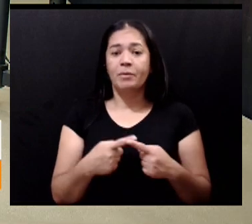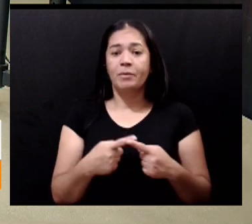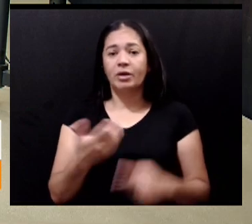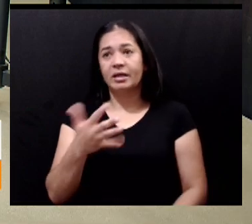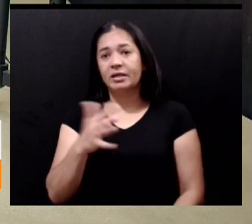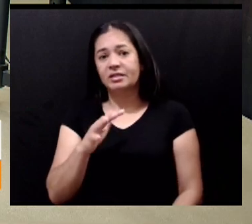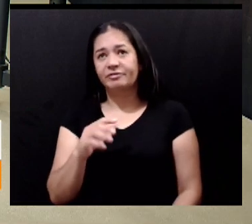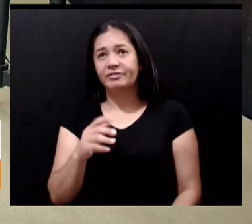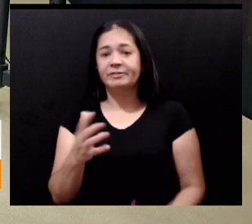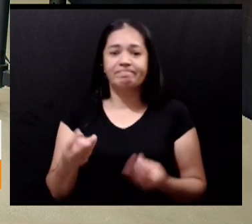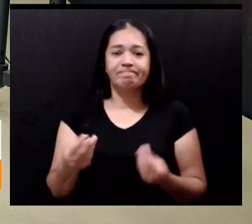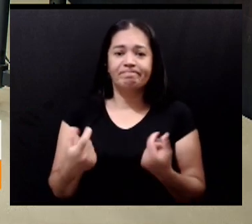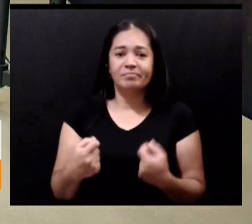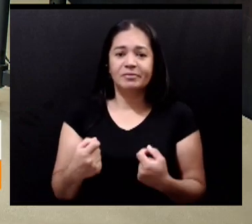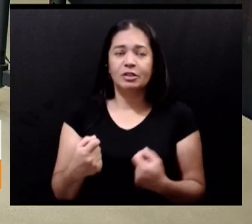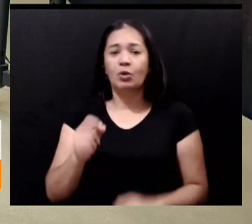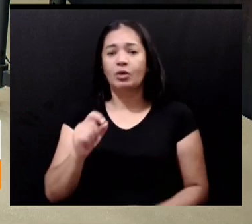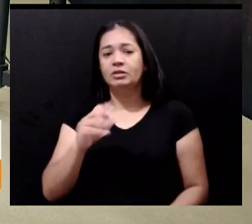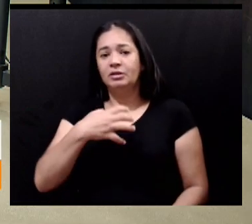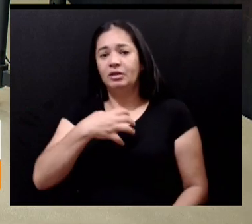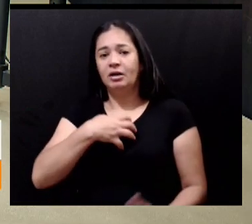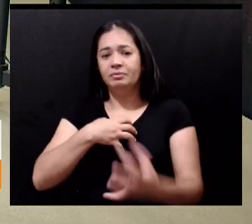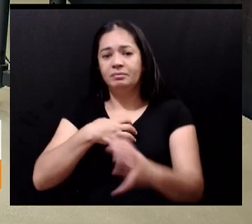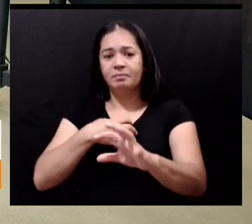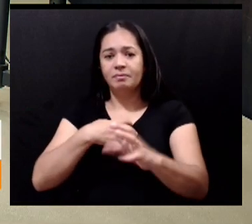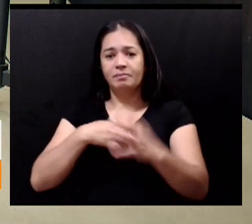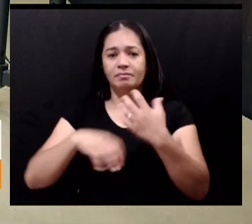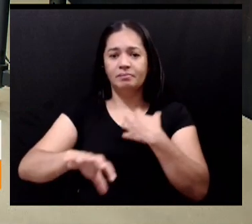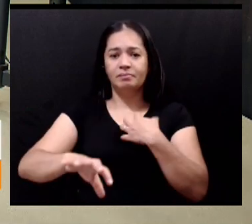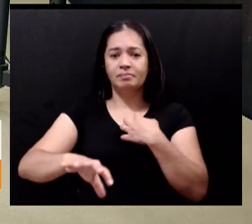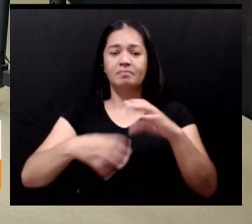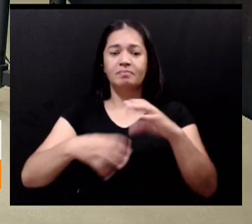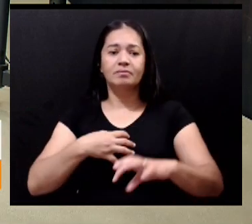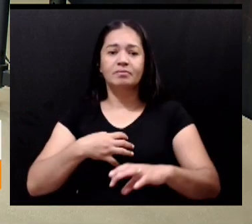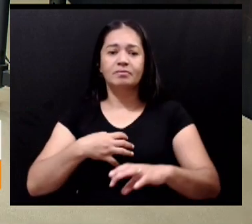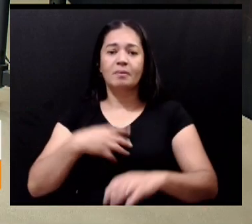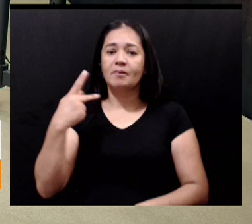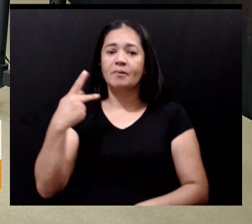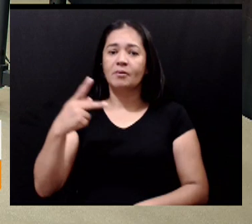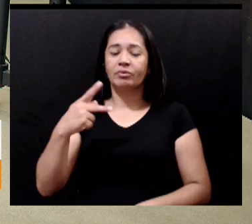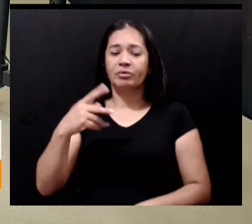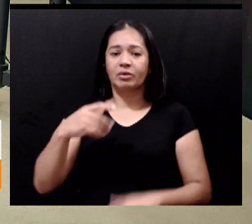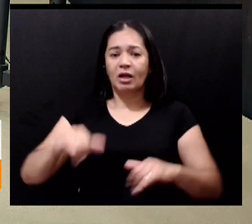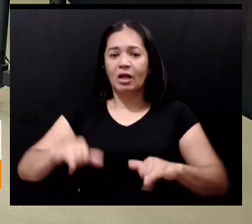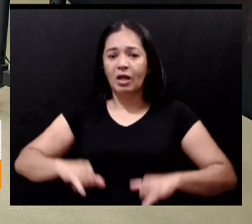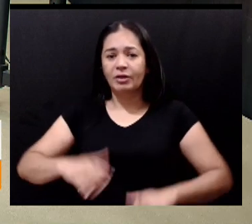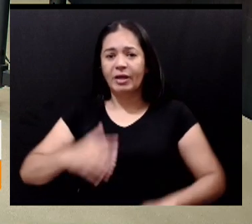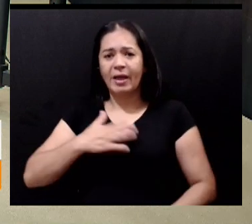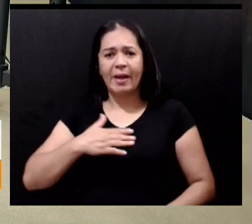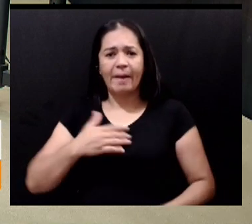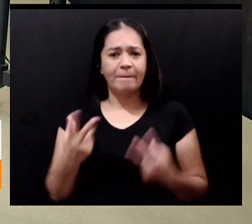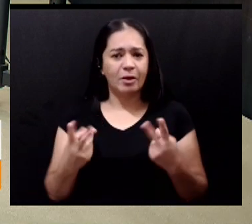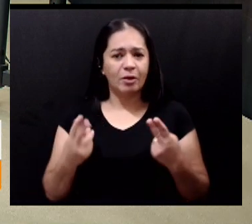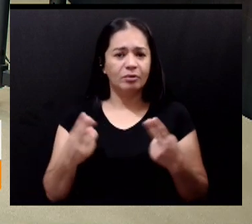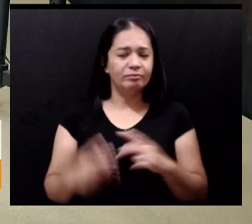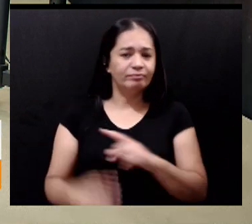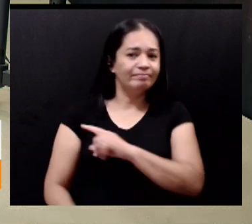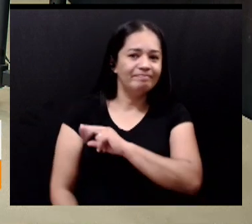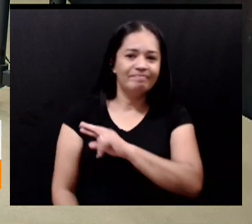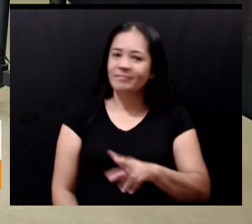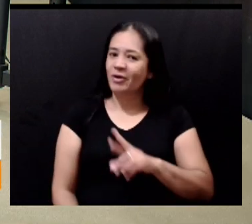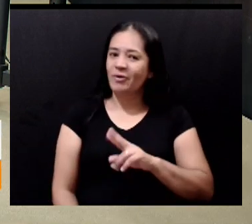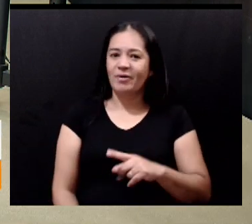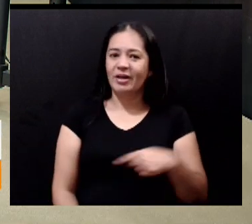empatia é você se colocar no lugar do outro e a sua dor é a minha dor. Mas não é bem assim quando a gente para e pensa